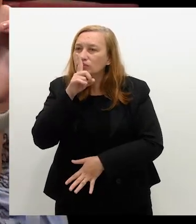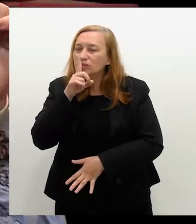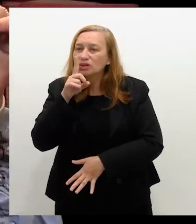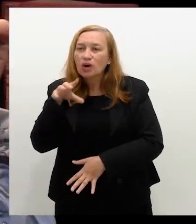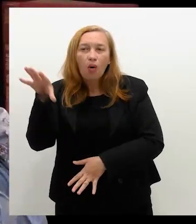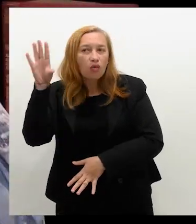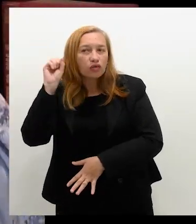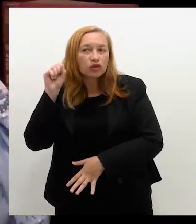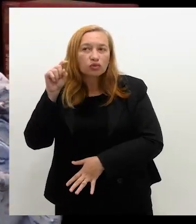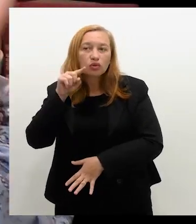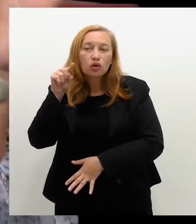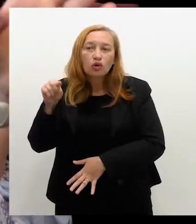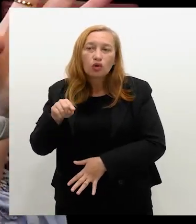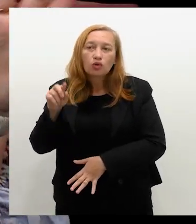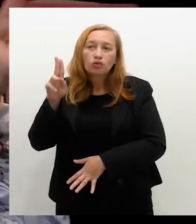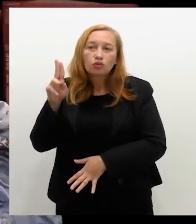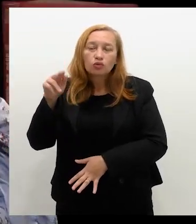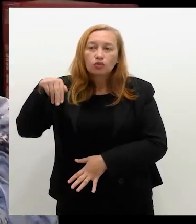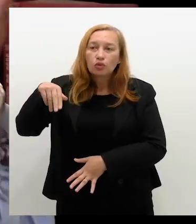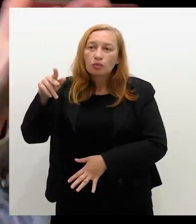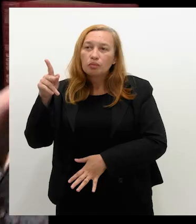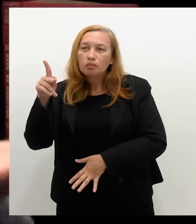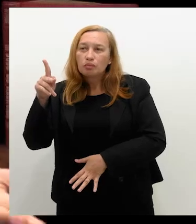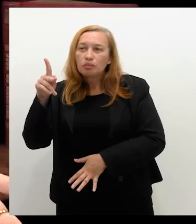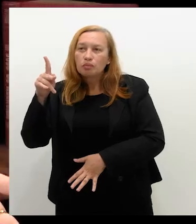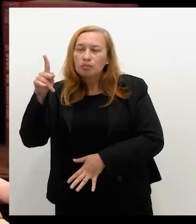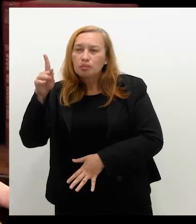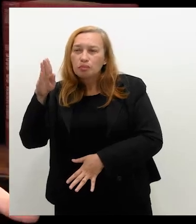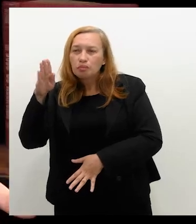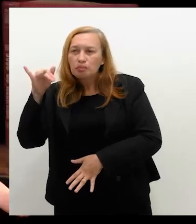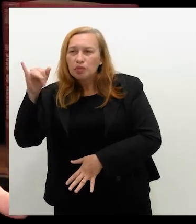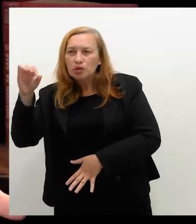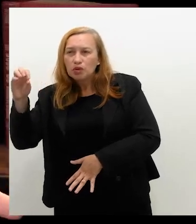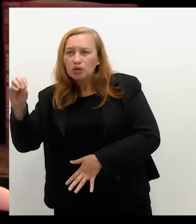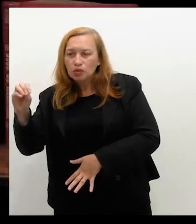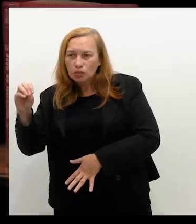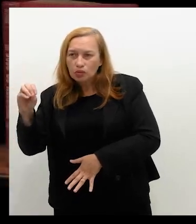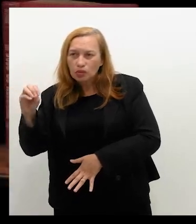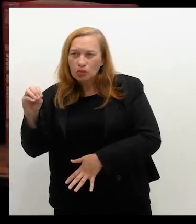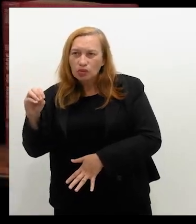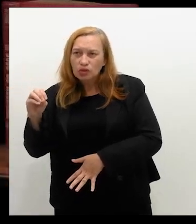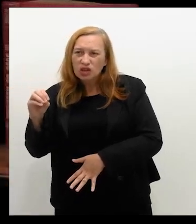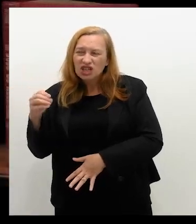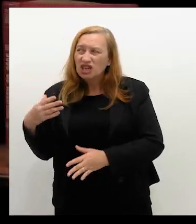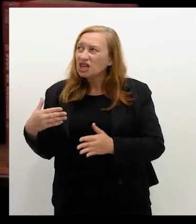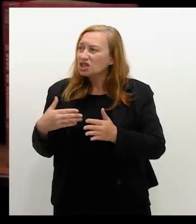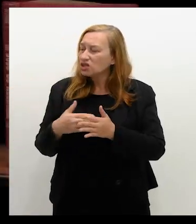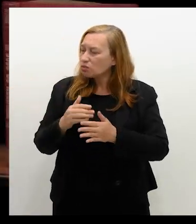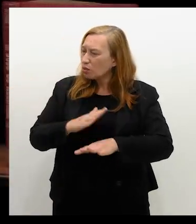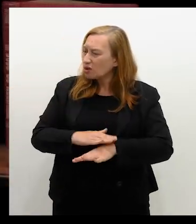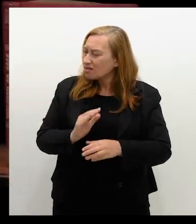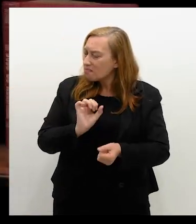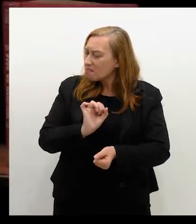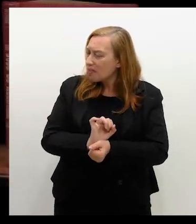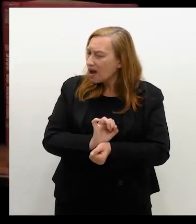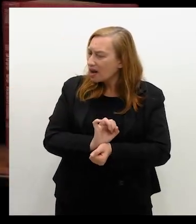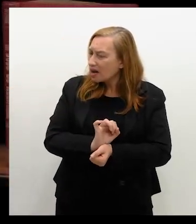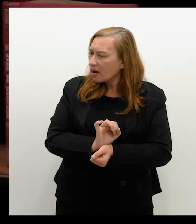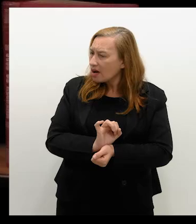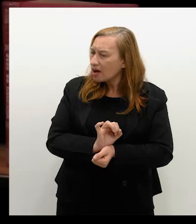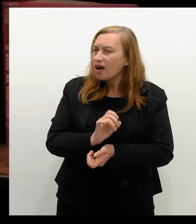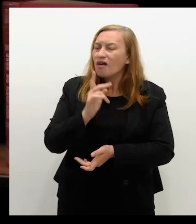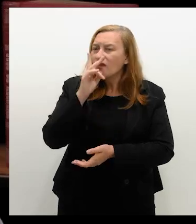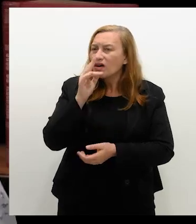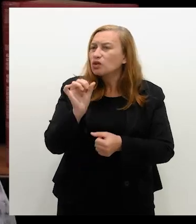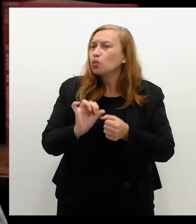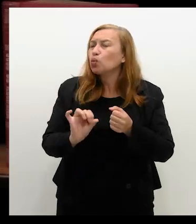zumbido. E esse zumbido, se você está começando a ter exposição sonora, esse zumbido chega uma hora que ele para. Tá? Então, isso